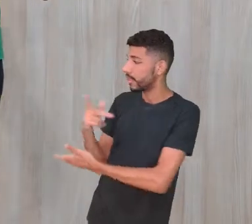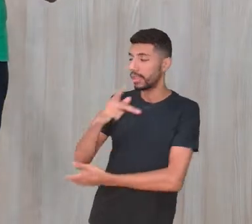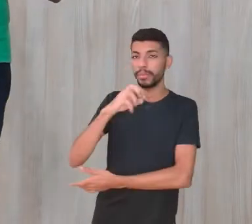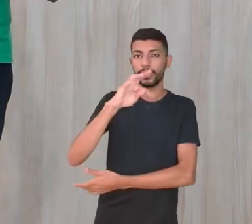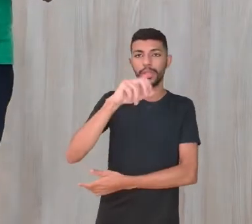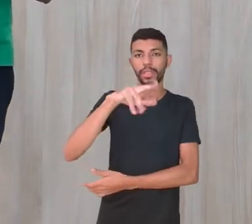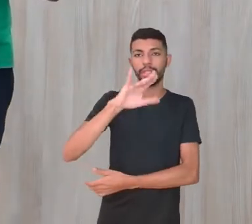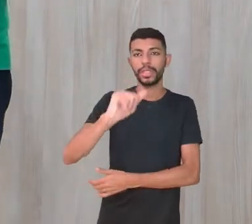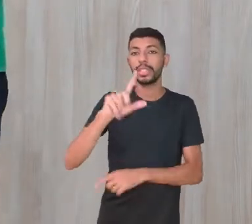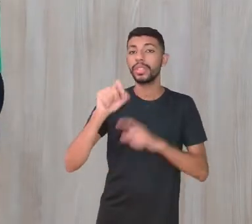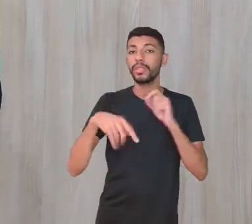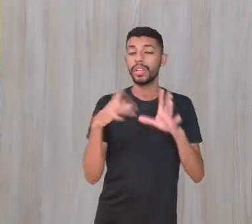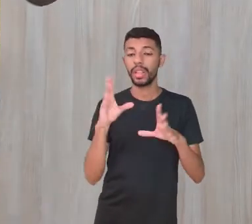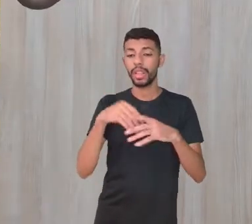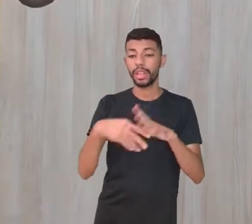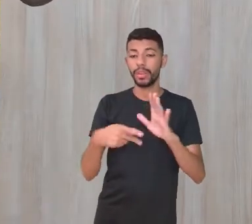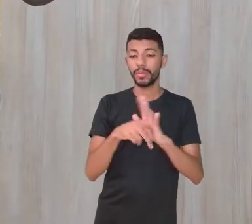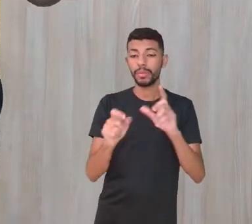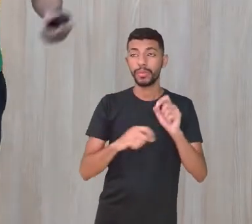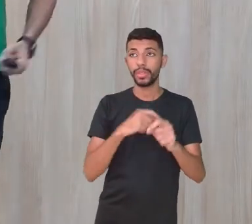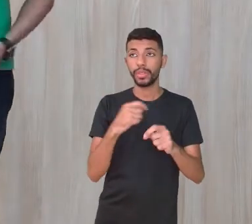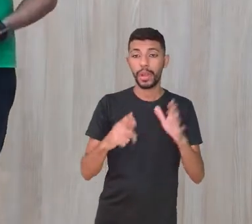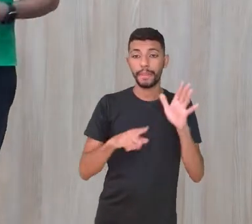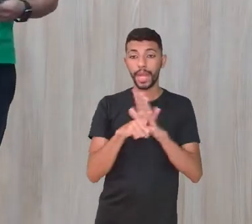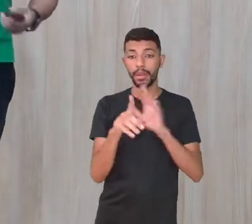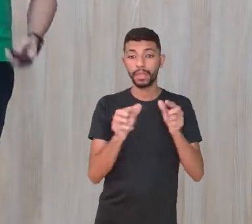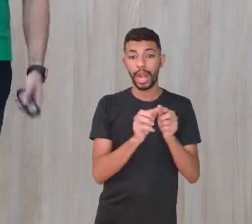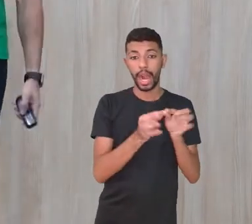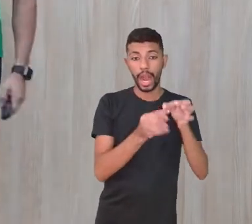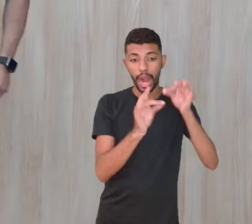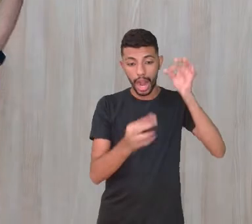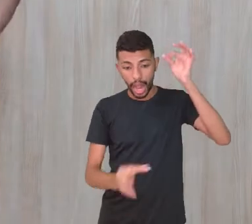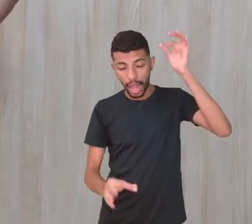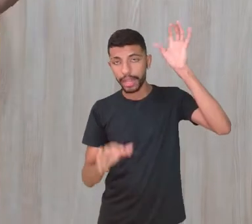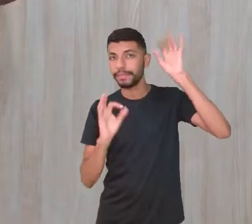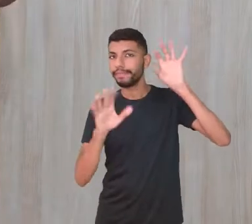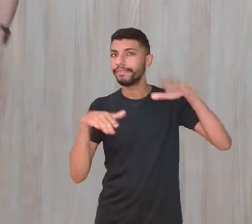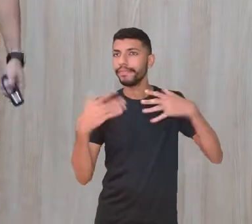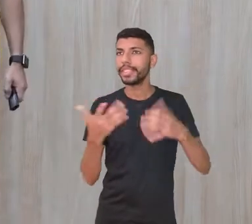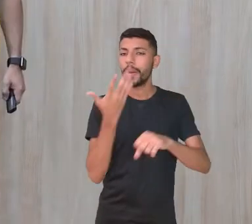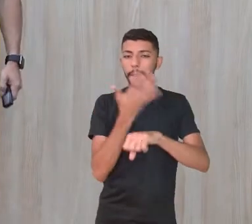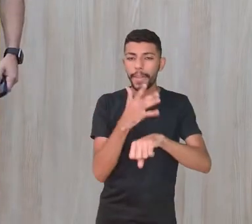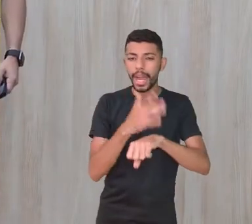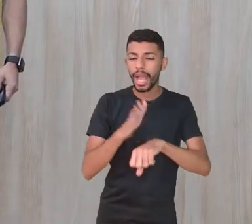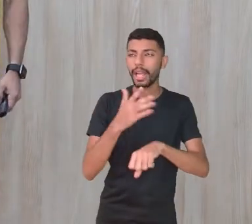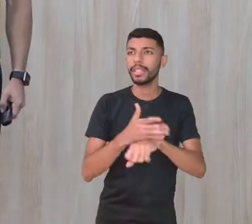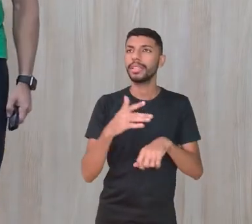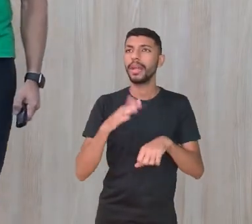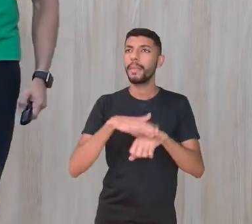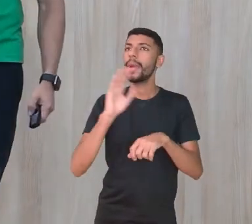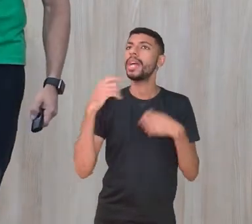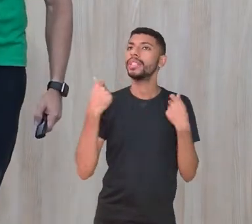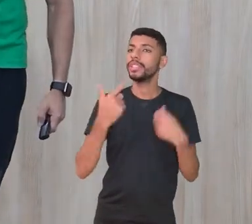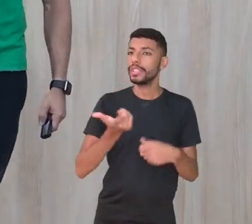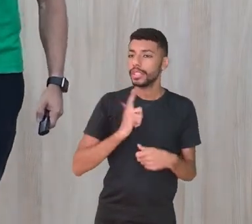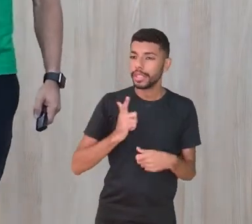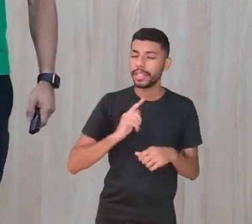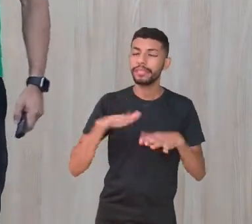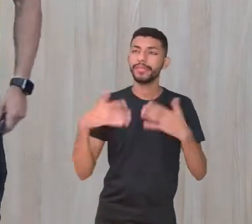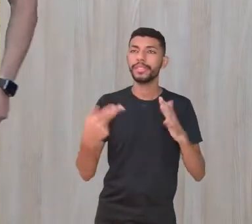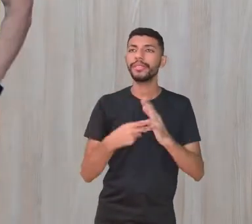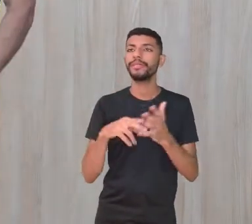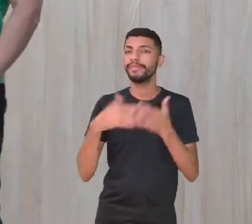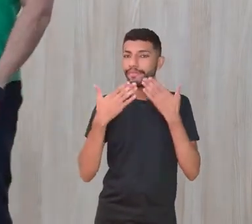estar incluídas dentro de uma questão maior, tá? Então, quanto mais prática e agilidade você tiver, com certeza será